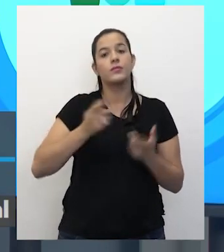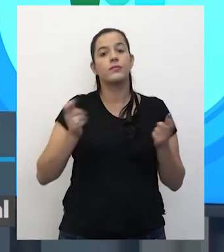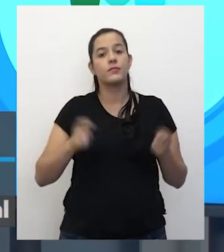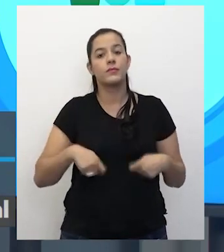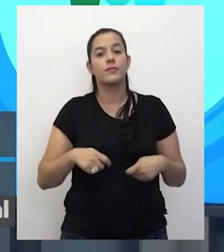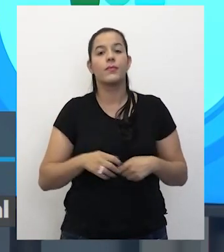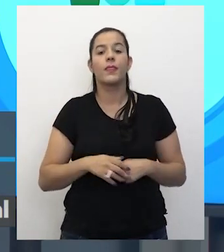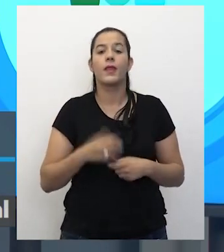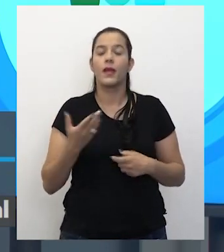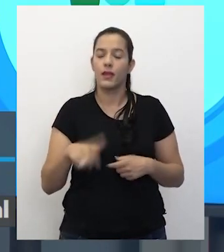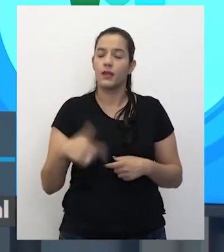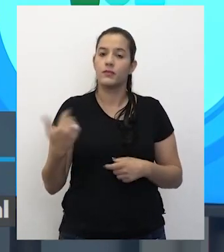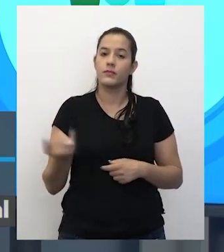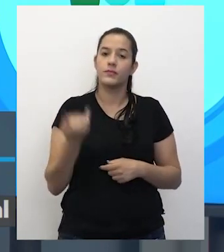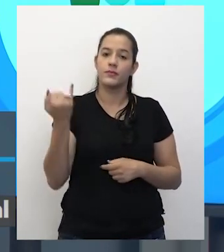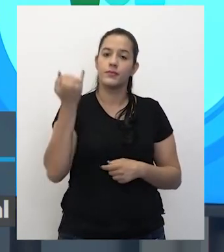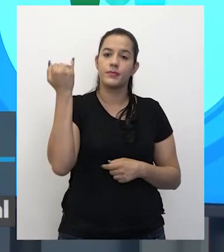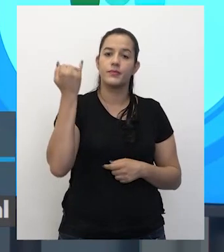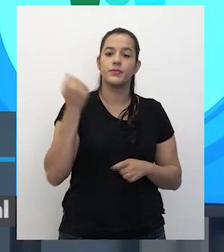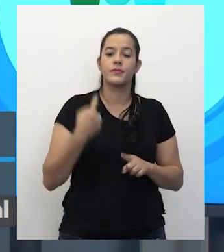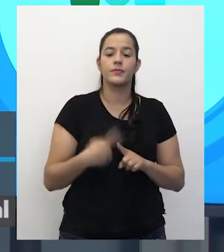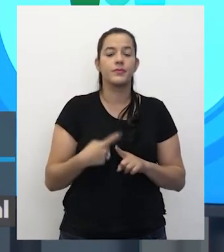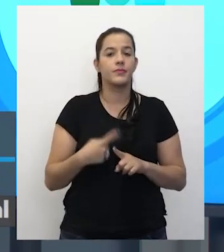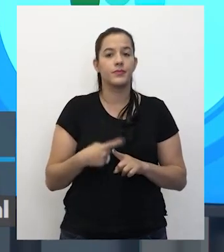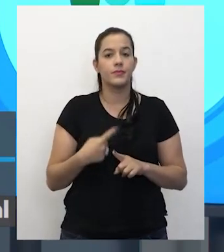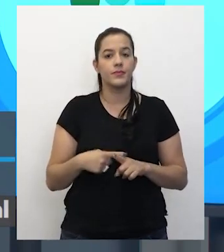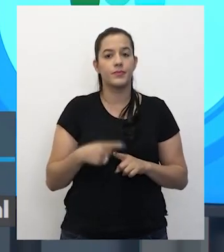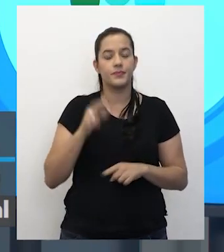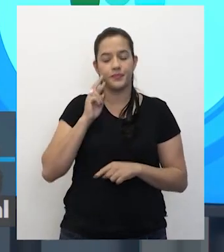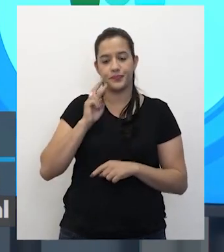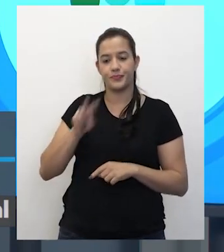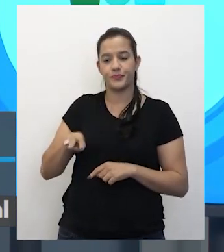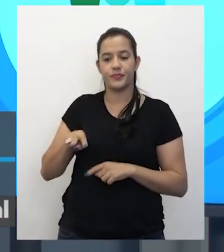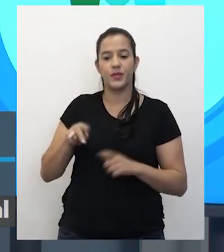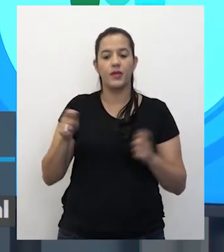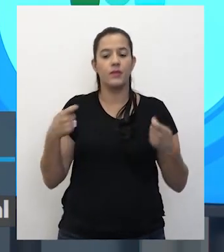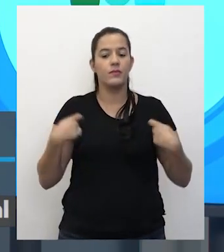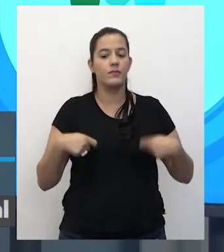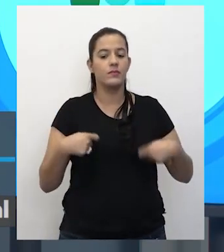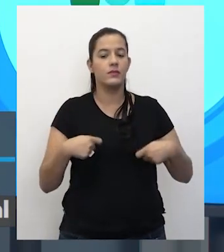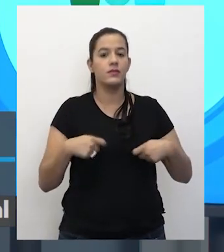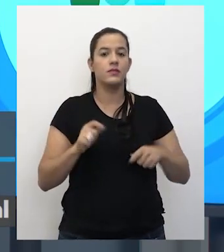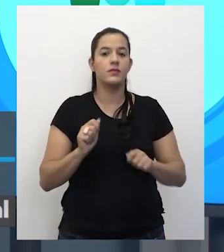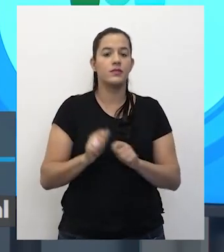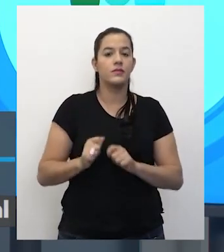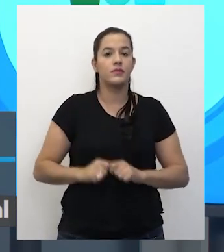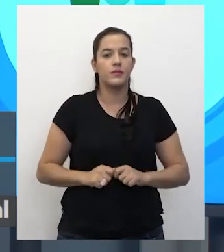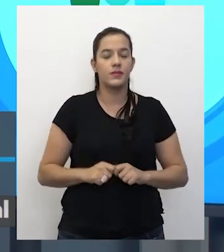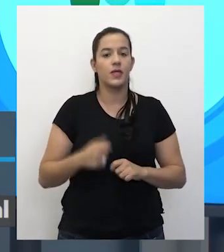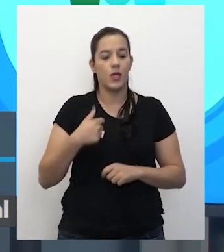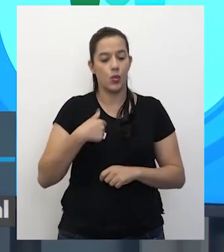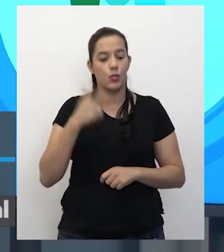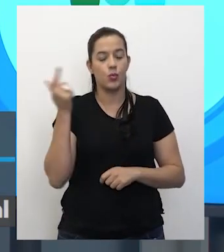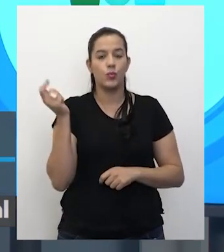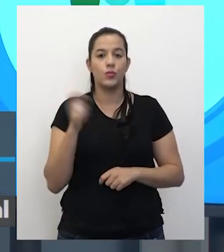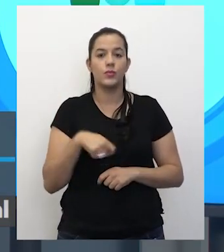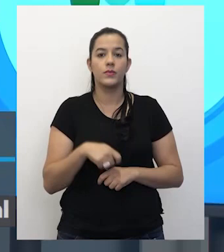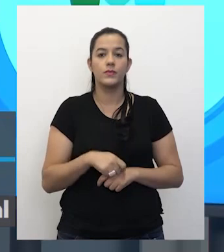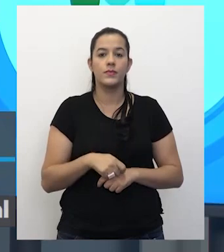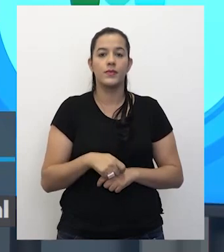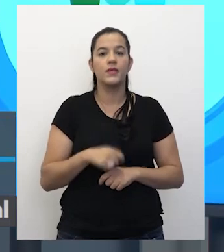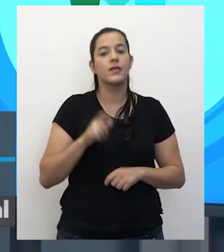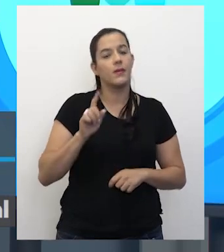né? Quando a gente consegue olhar para uma tarefa que a gente precisa fazer e dizer, eu consigo. Pode